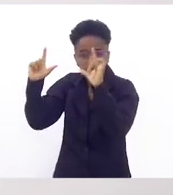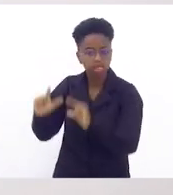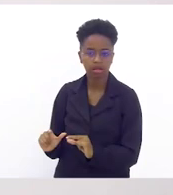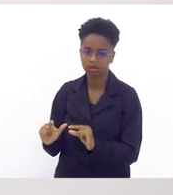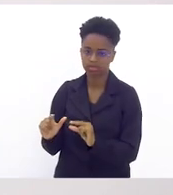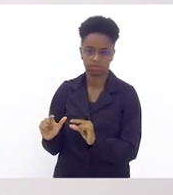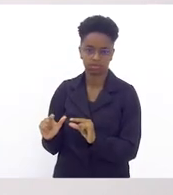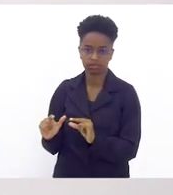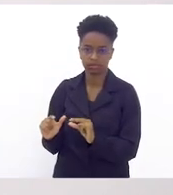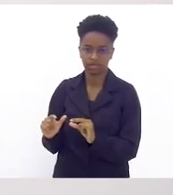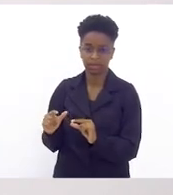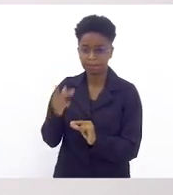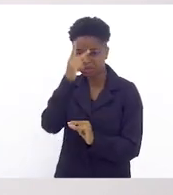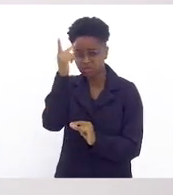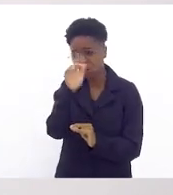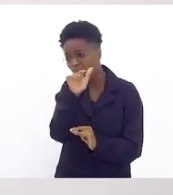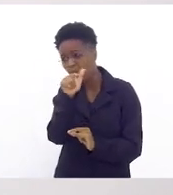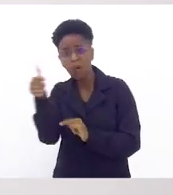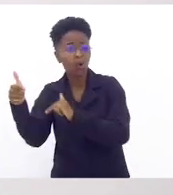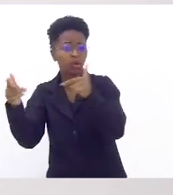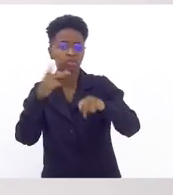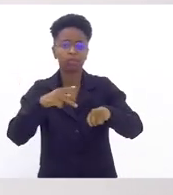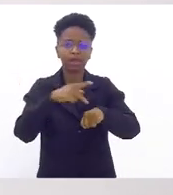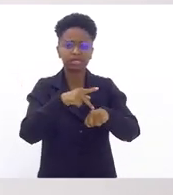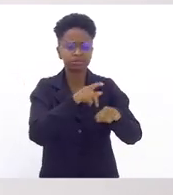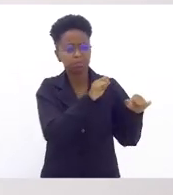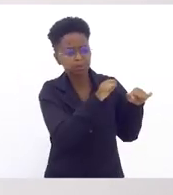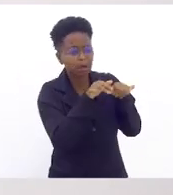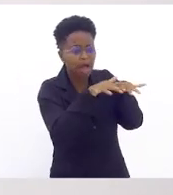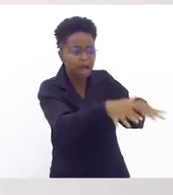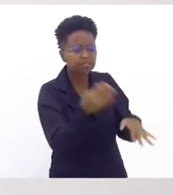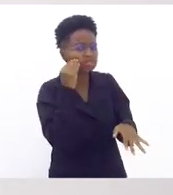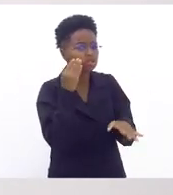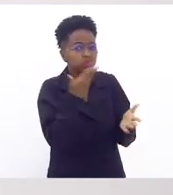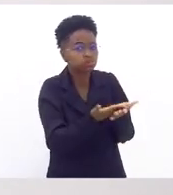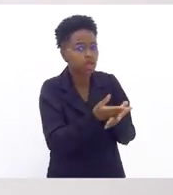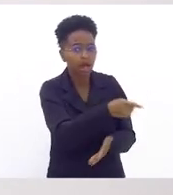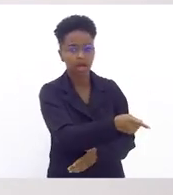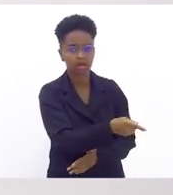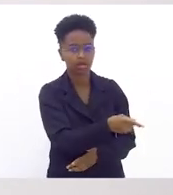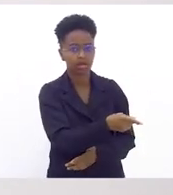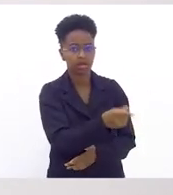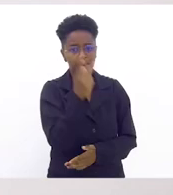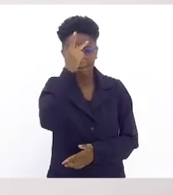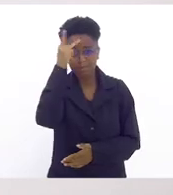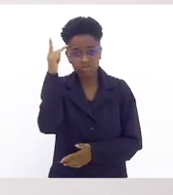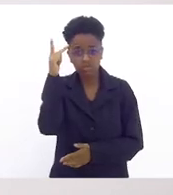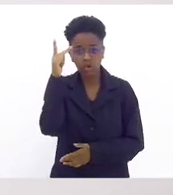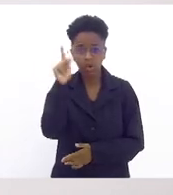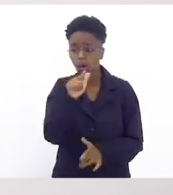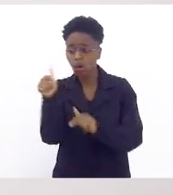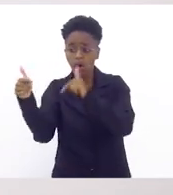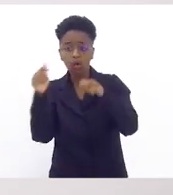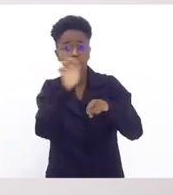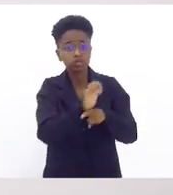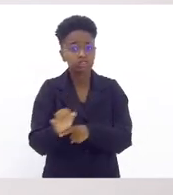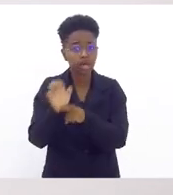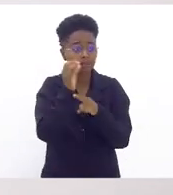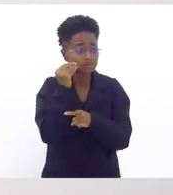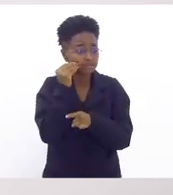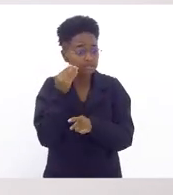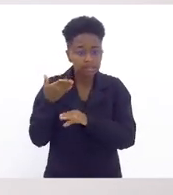vem gente de fora do Brasil estudar na Escola Teatro Martins Pena vem gente de fora dos Estados de todos os estados do Brasil